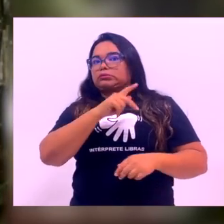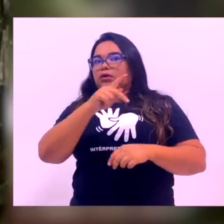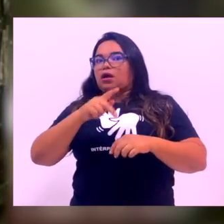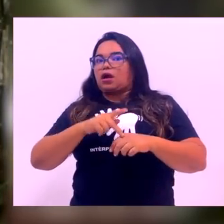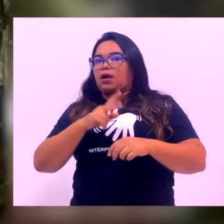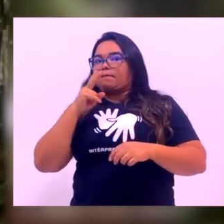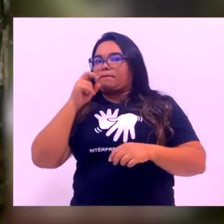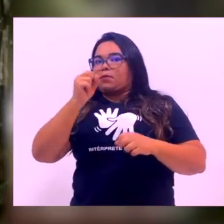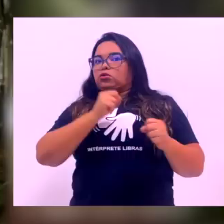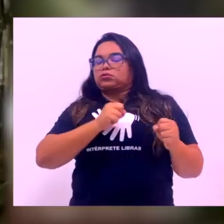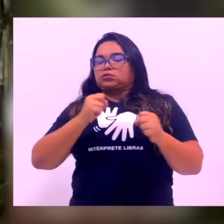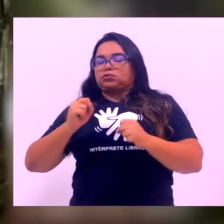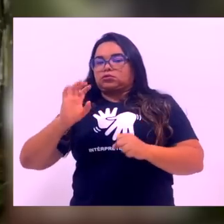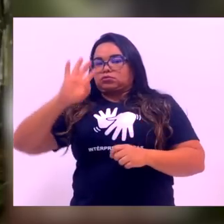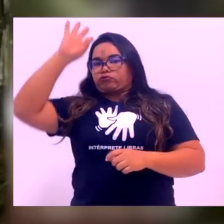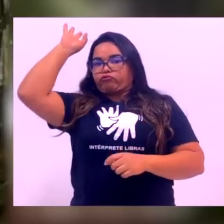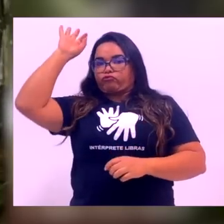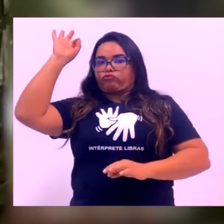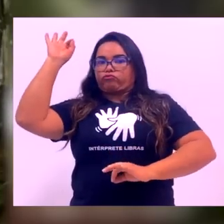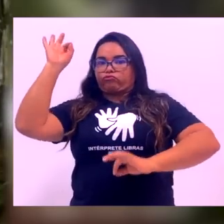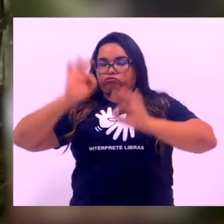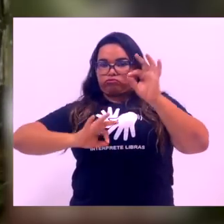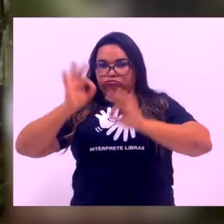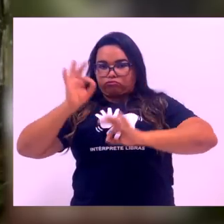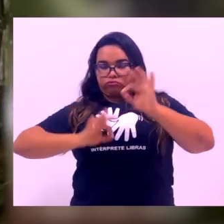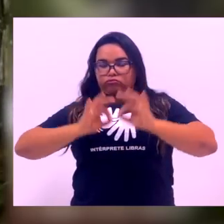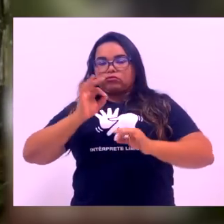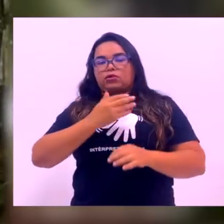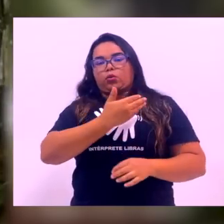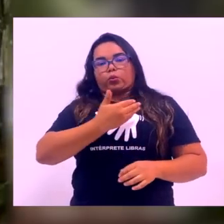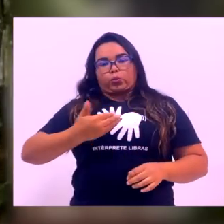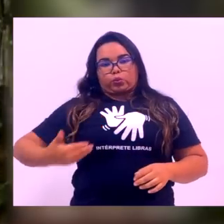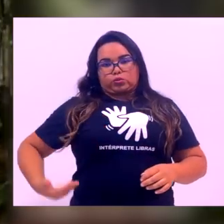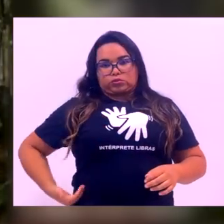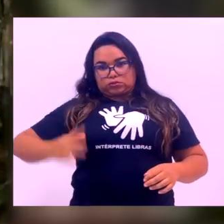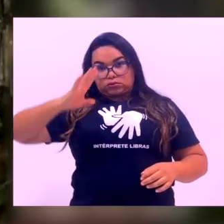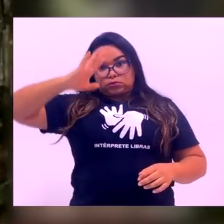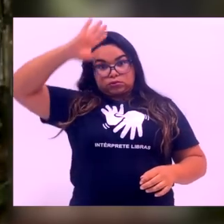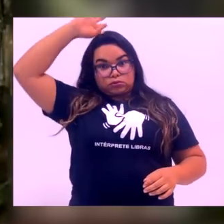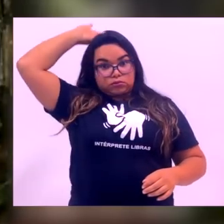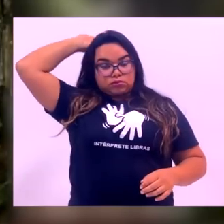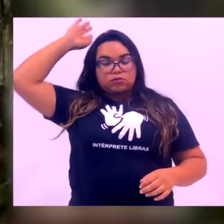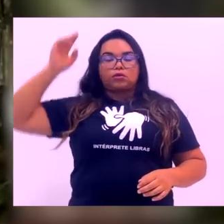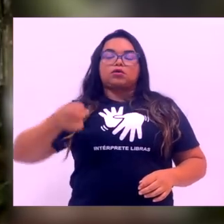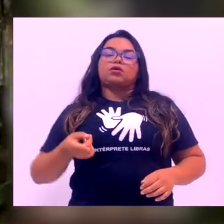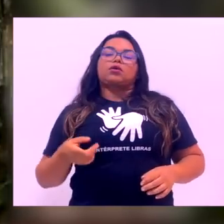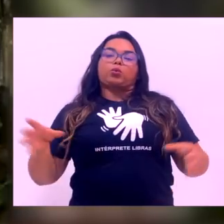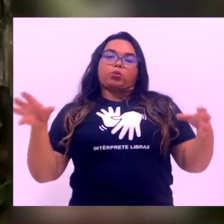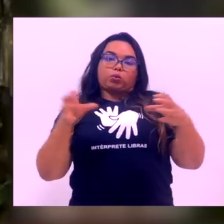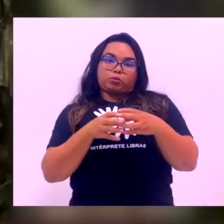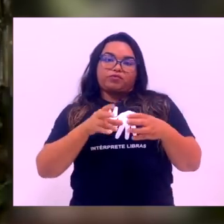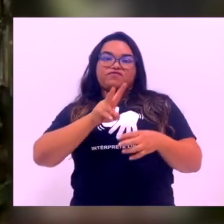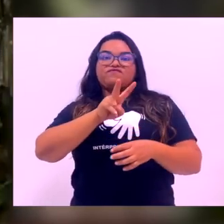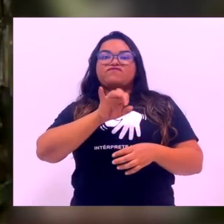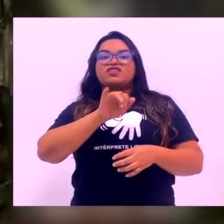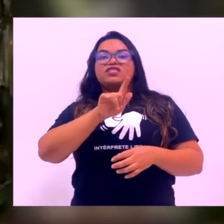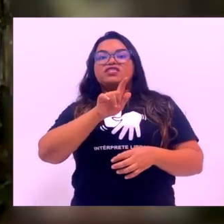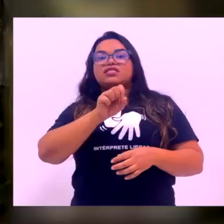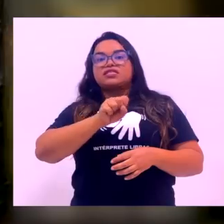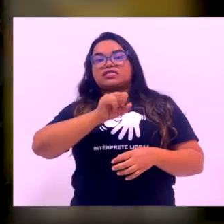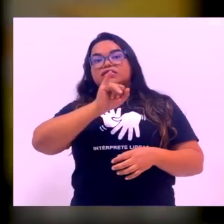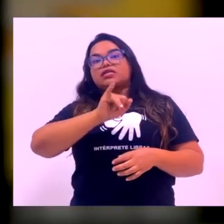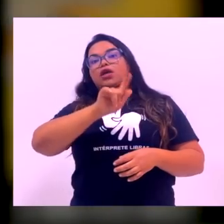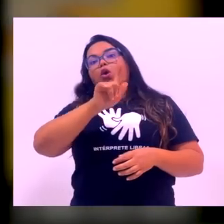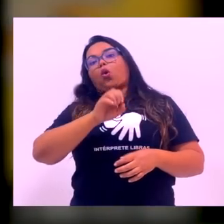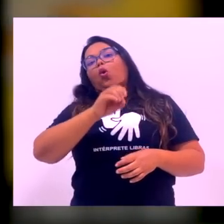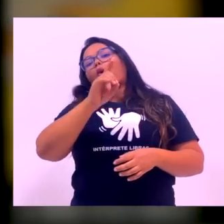muito poderosa que controlou todos os eventos em Roma. Eles governaram a própria Roma. Os visigodos estavam